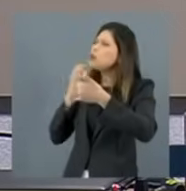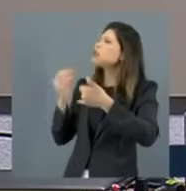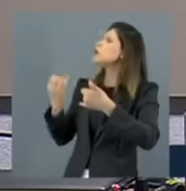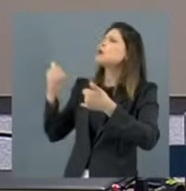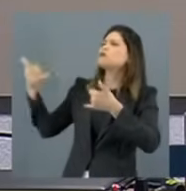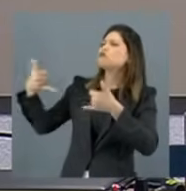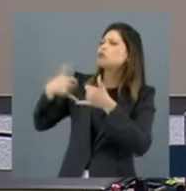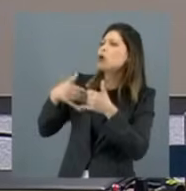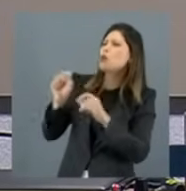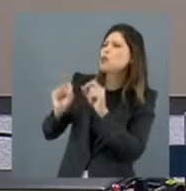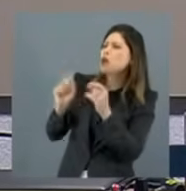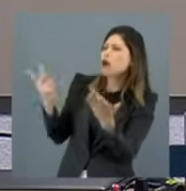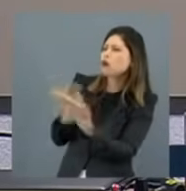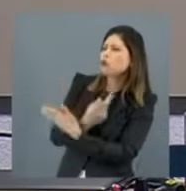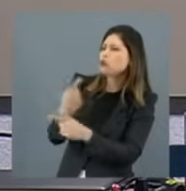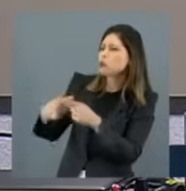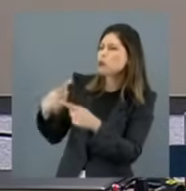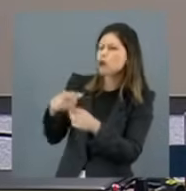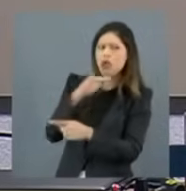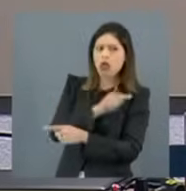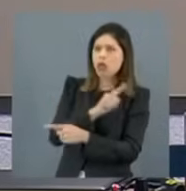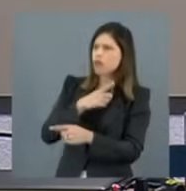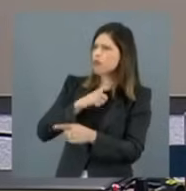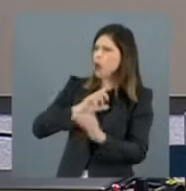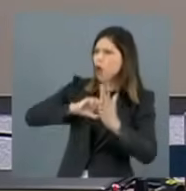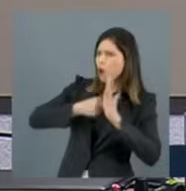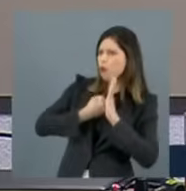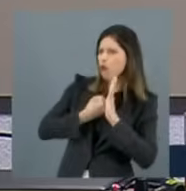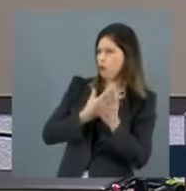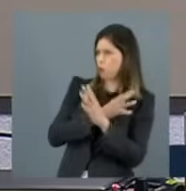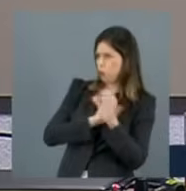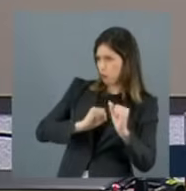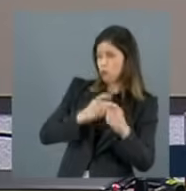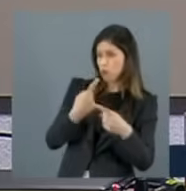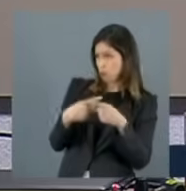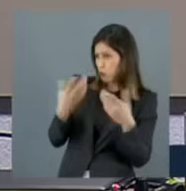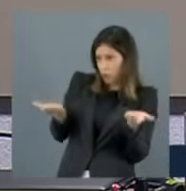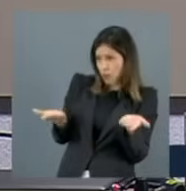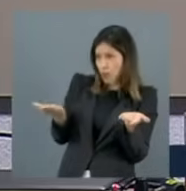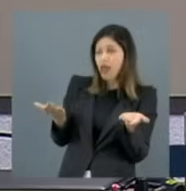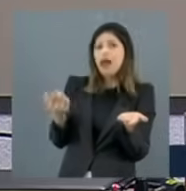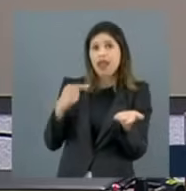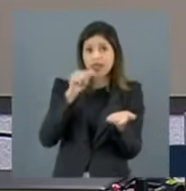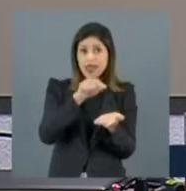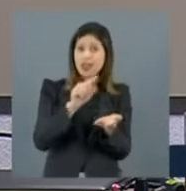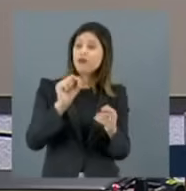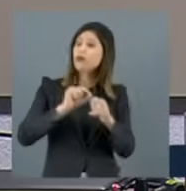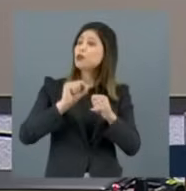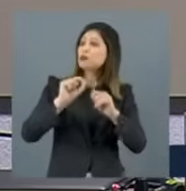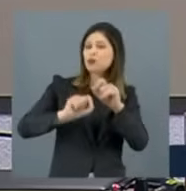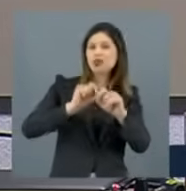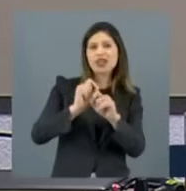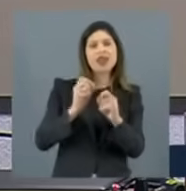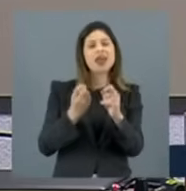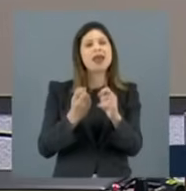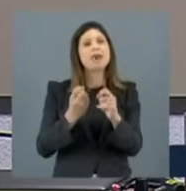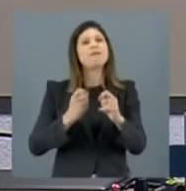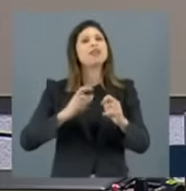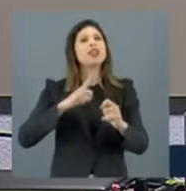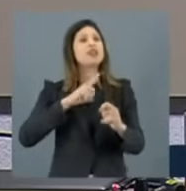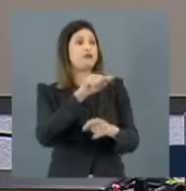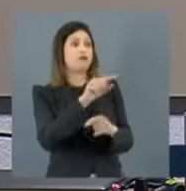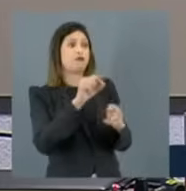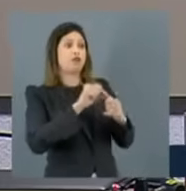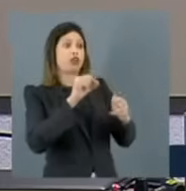Homero, ele reproduziu nas redes sociais, ele publicou nas redes sociais um banner com o endereço